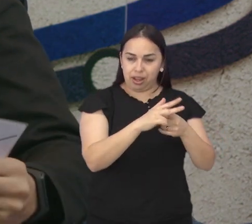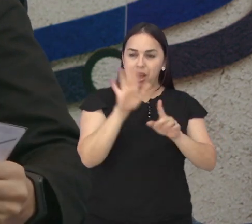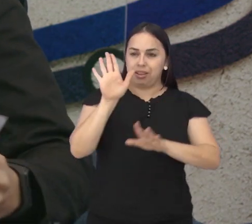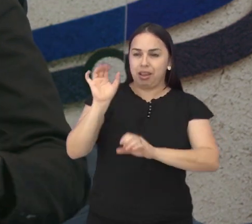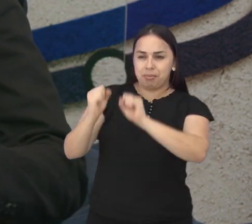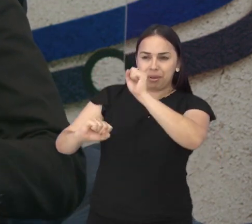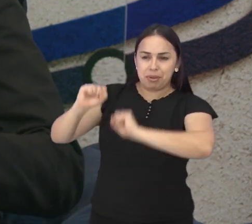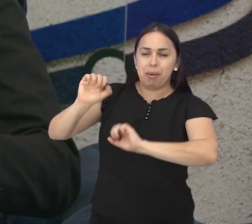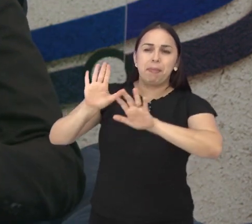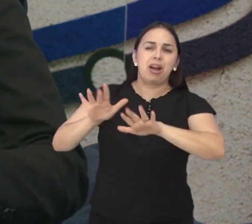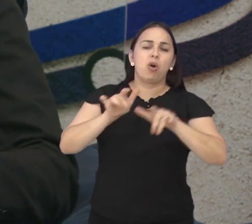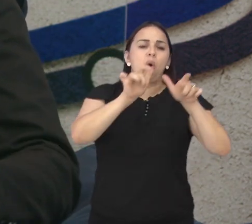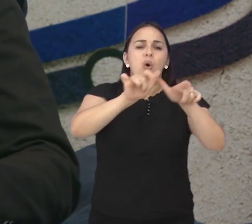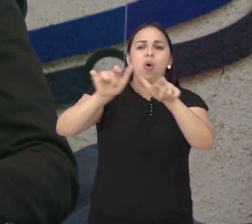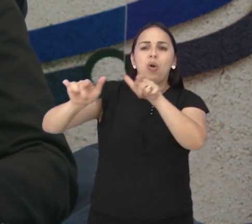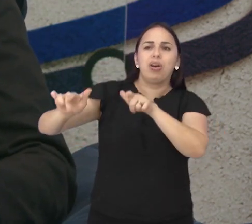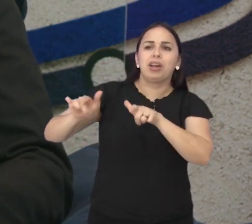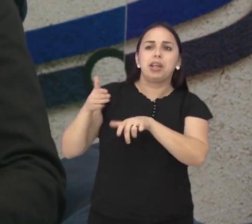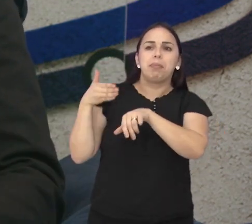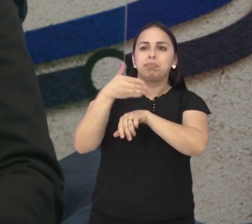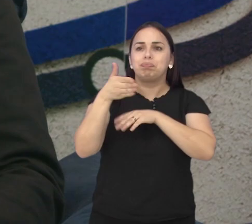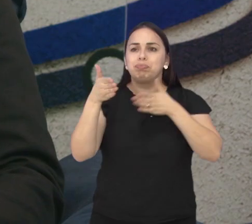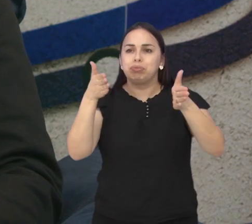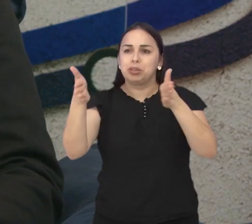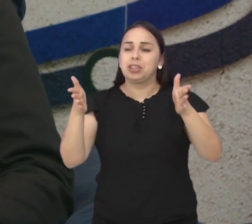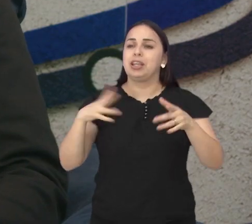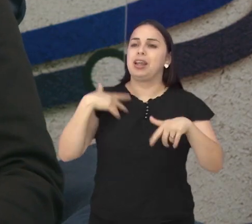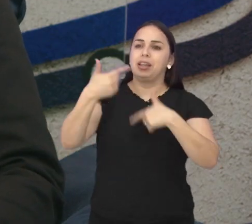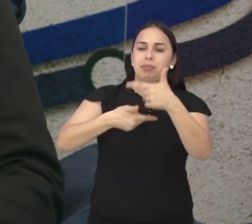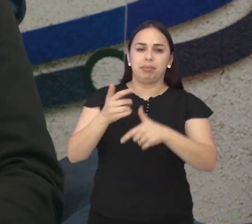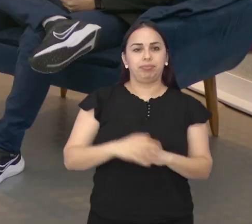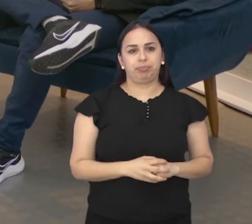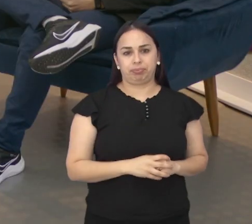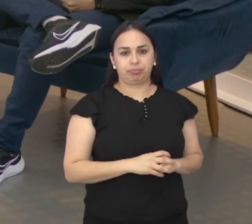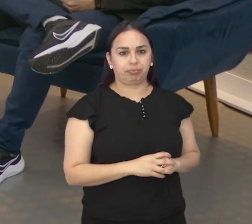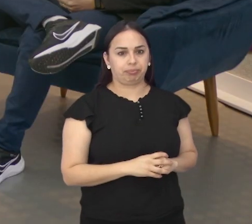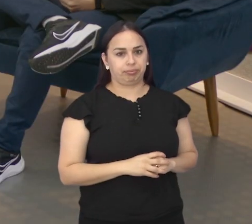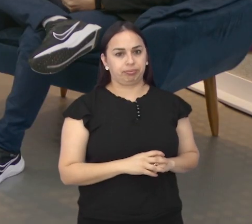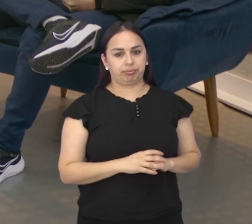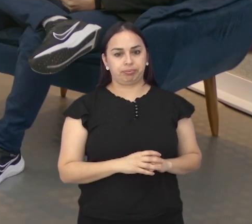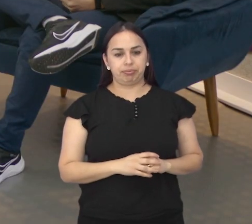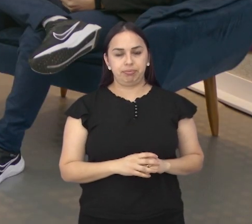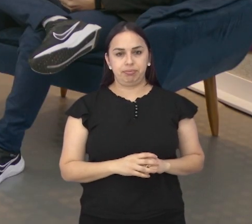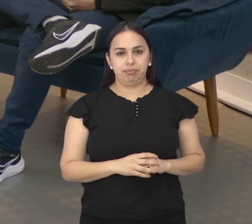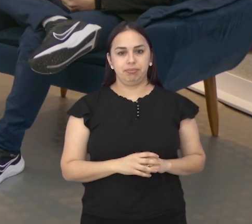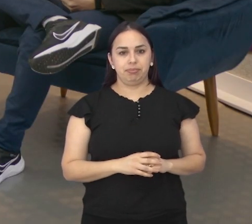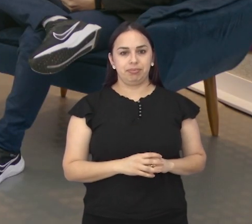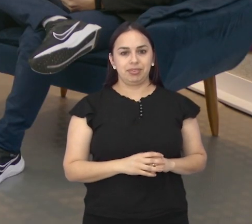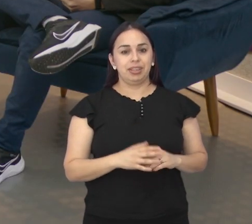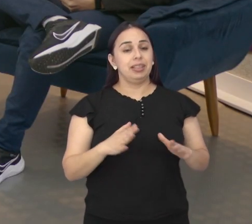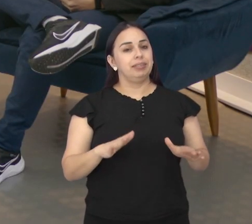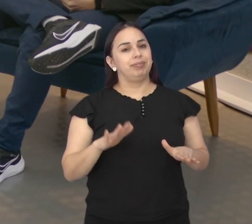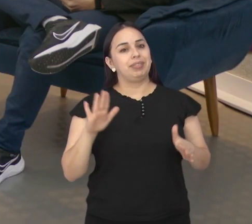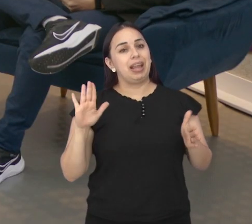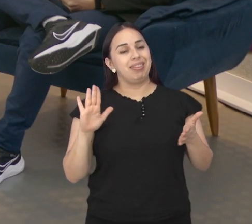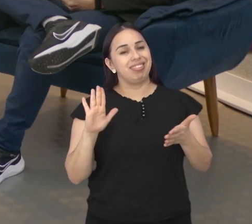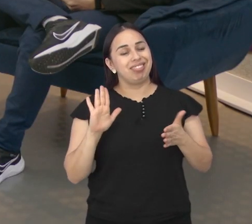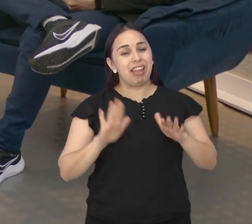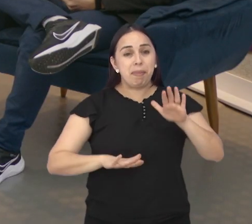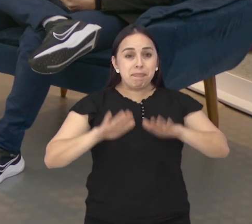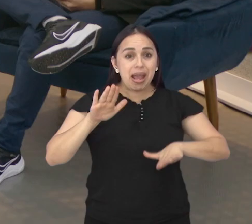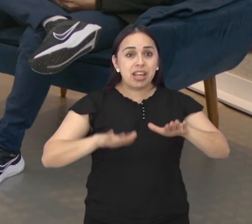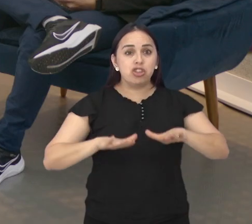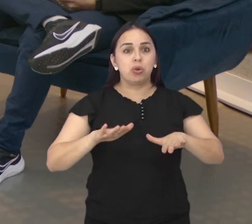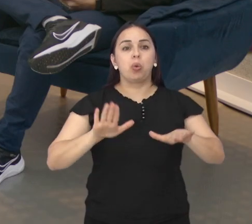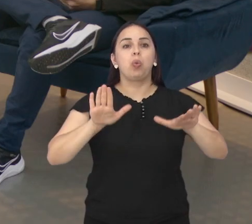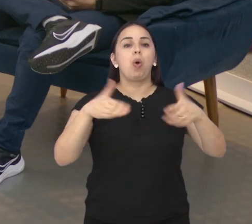tem a empresa, mas quais são os lugares que ele pode trabalhar? Hoje é o que eu estava falando, depende